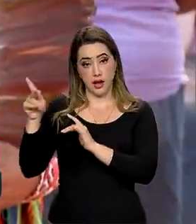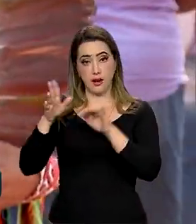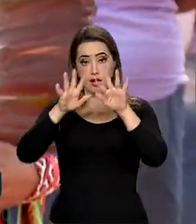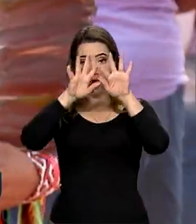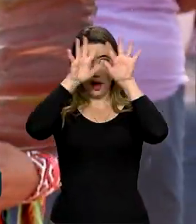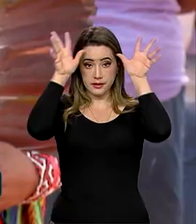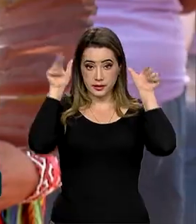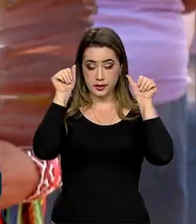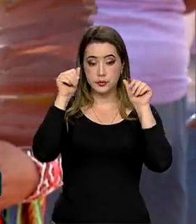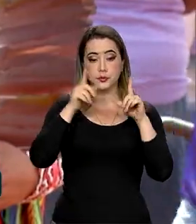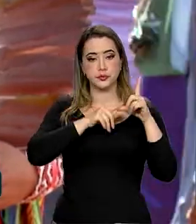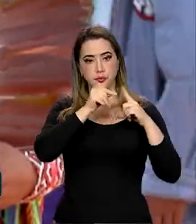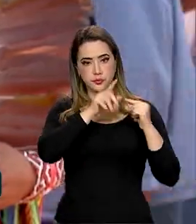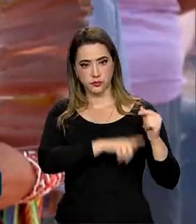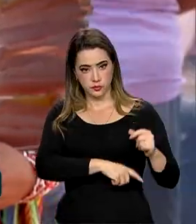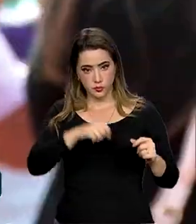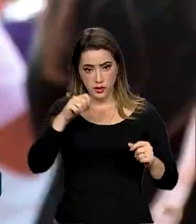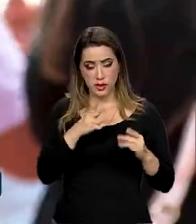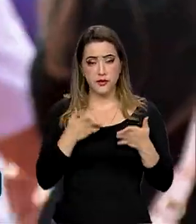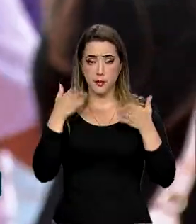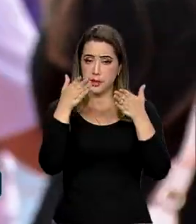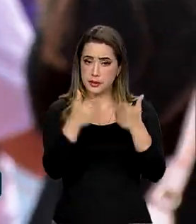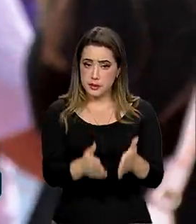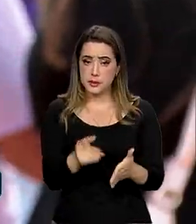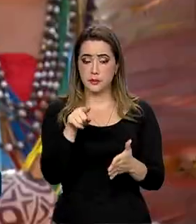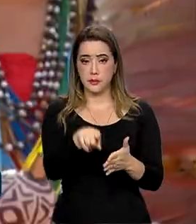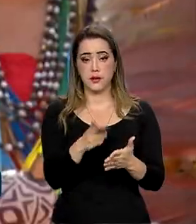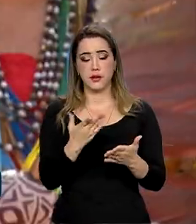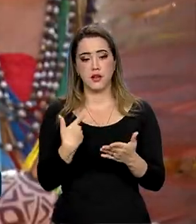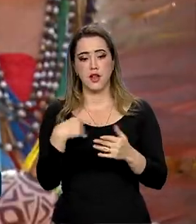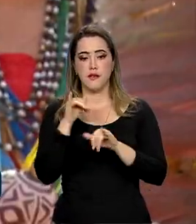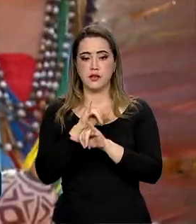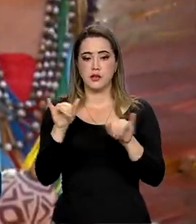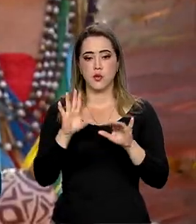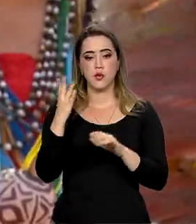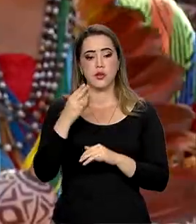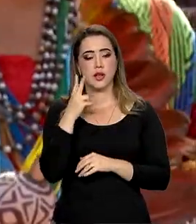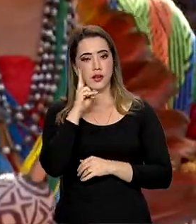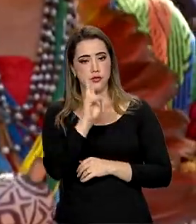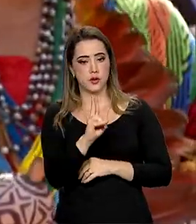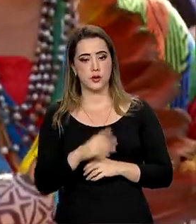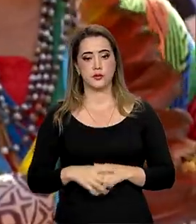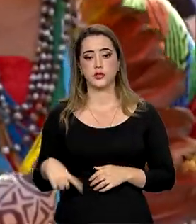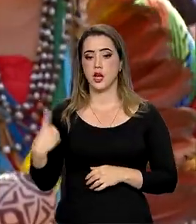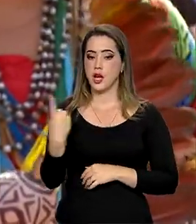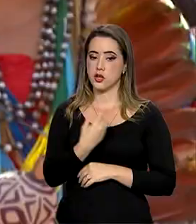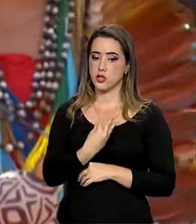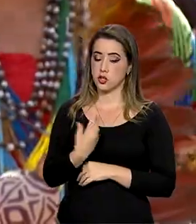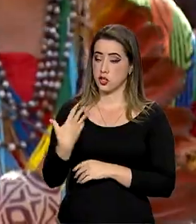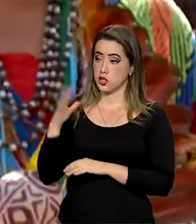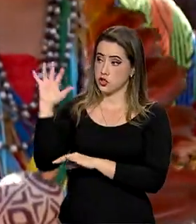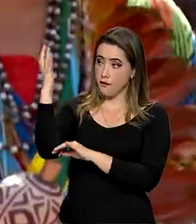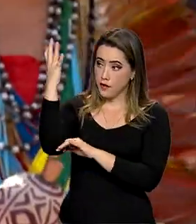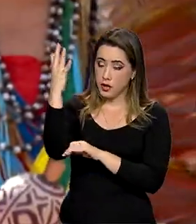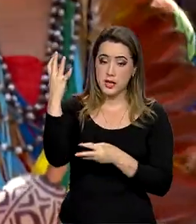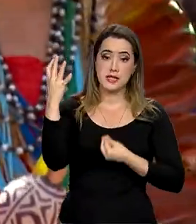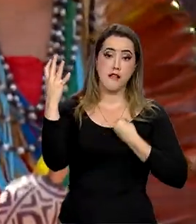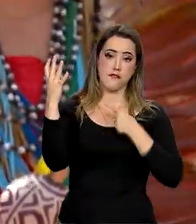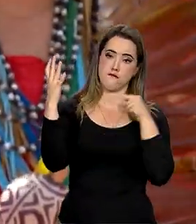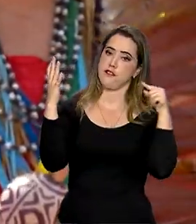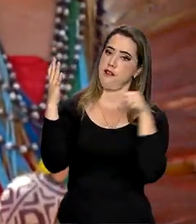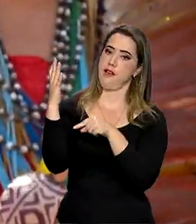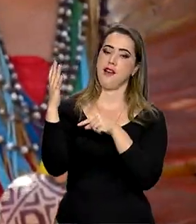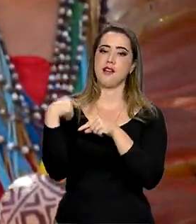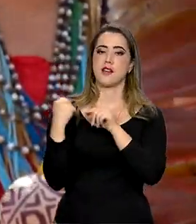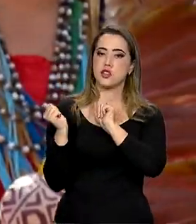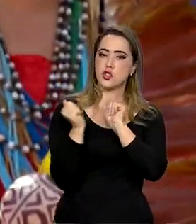a comunidade as experiências vividas na capital. Como a gente está vindo da floresta, trazer essa força para somar junto